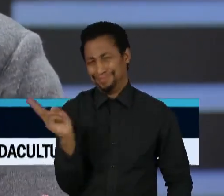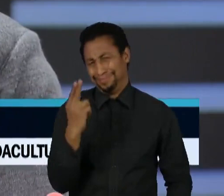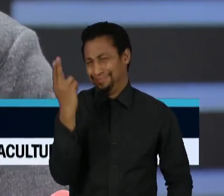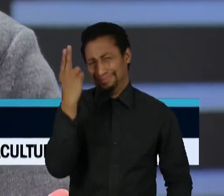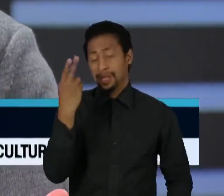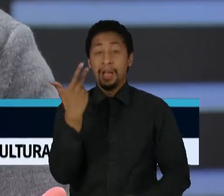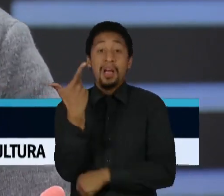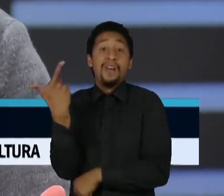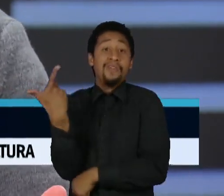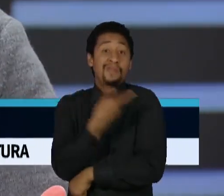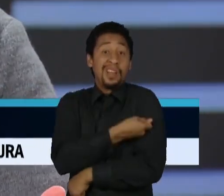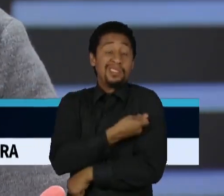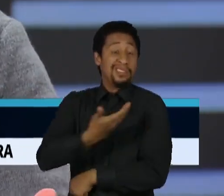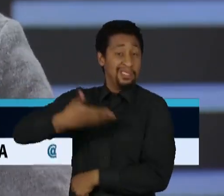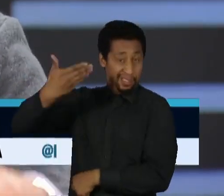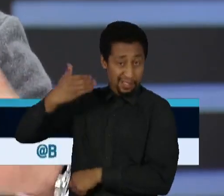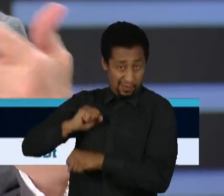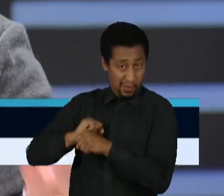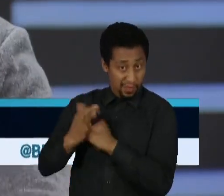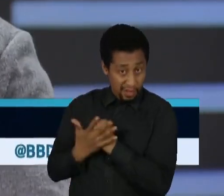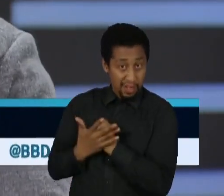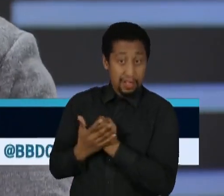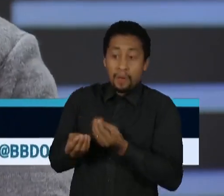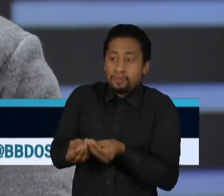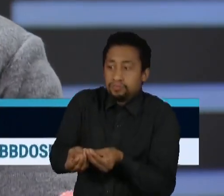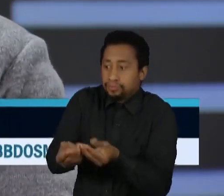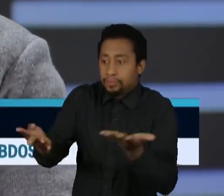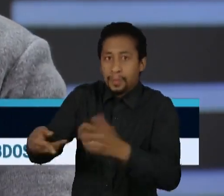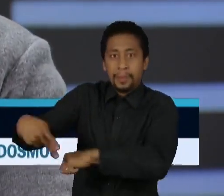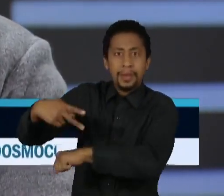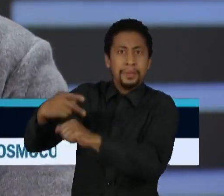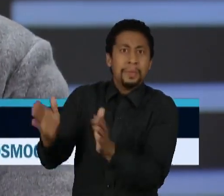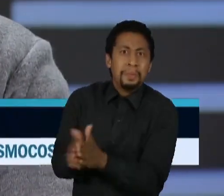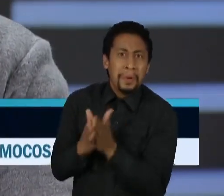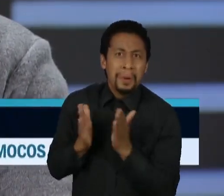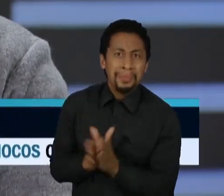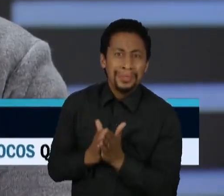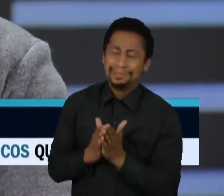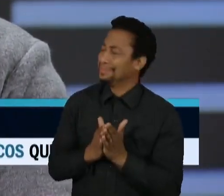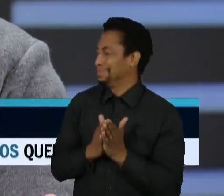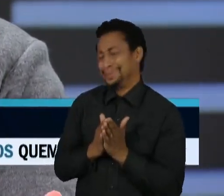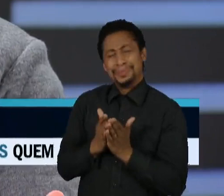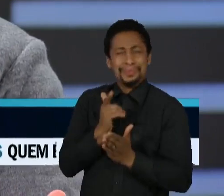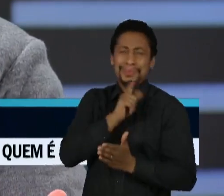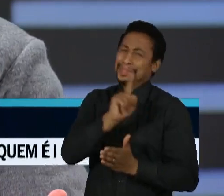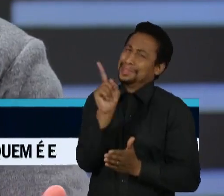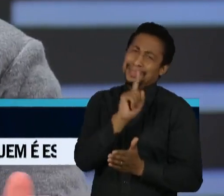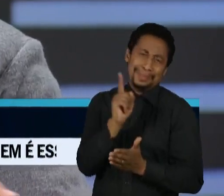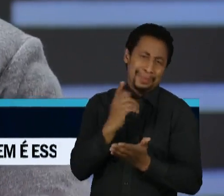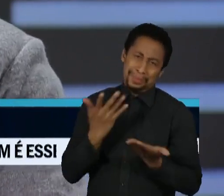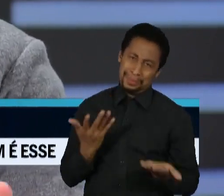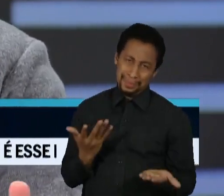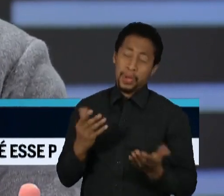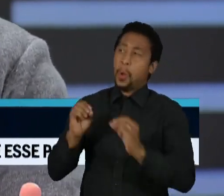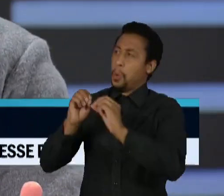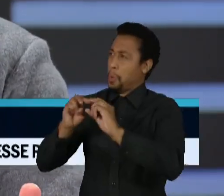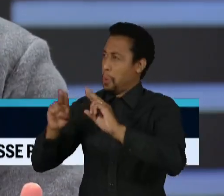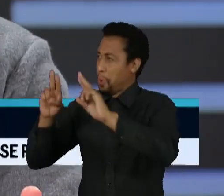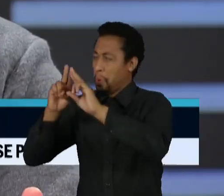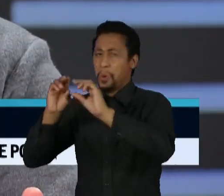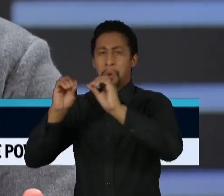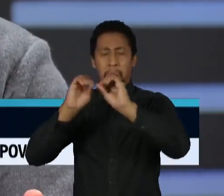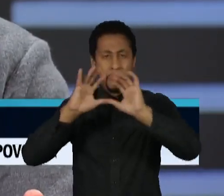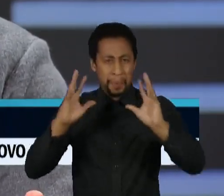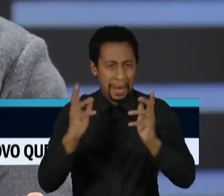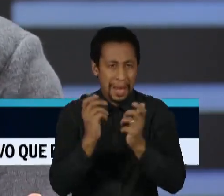os países pobres como ela se pretendia levar e como ela deveria levar nós temos que repensar esses organismos internacionais Se nós